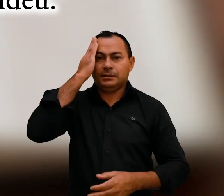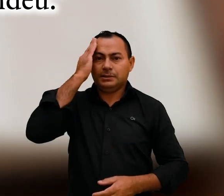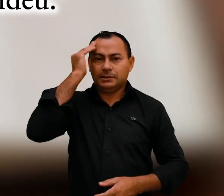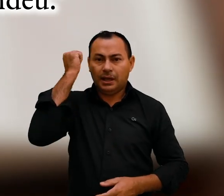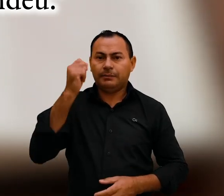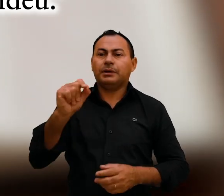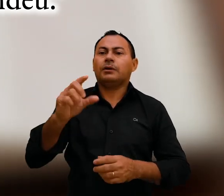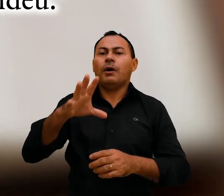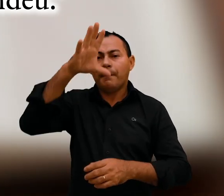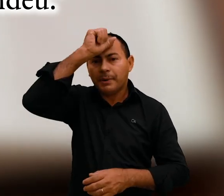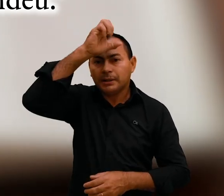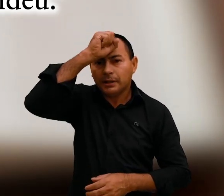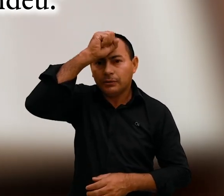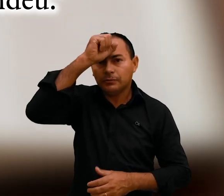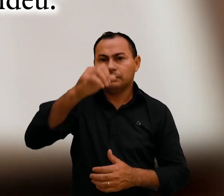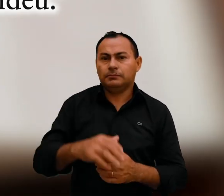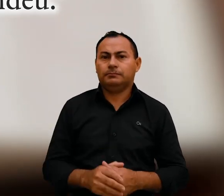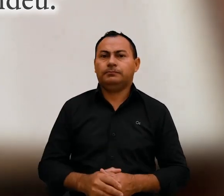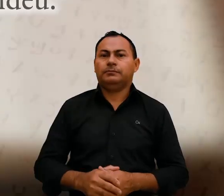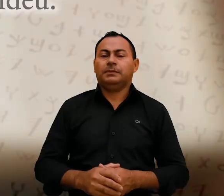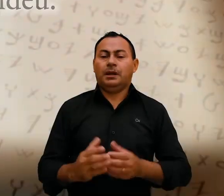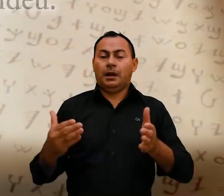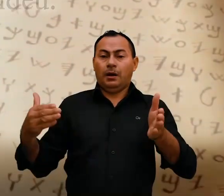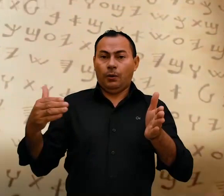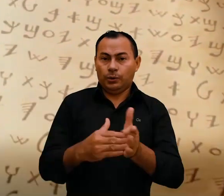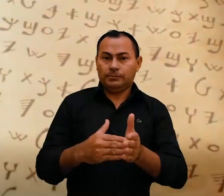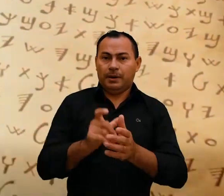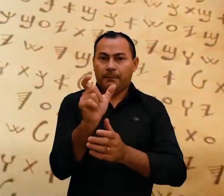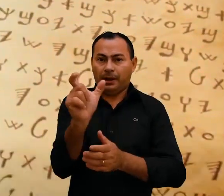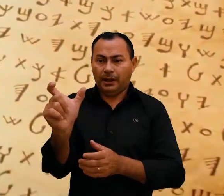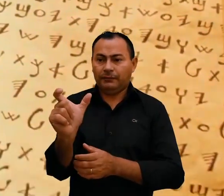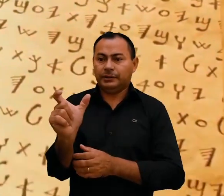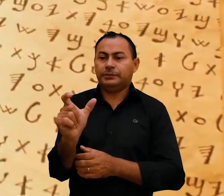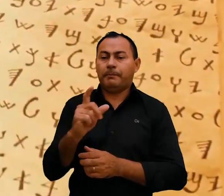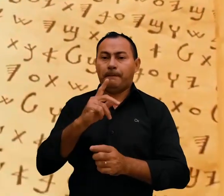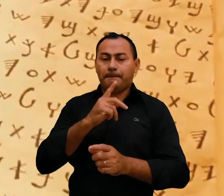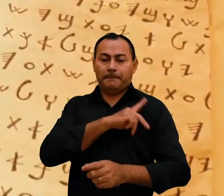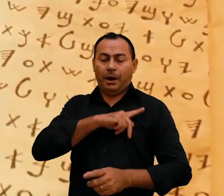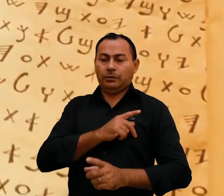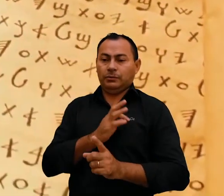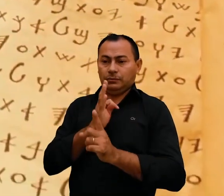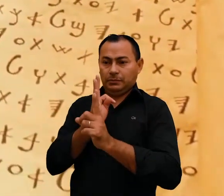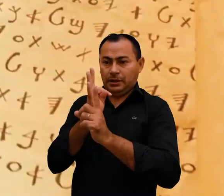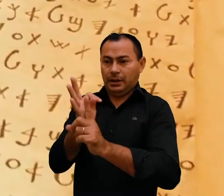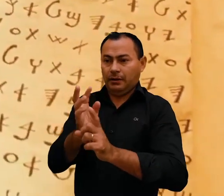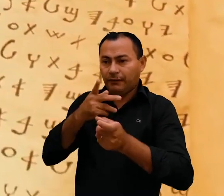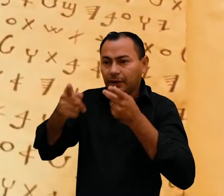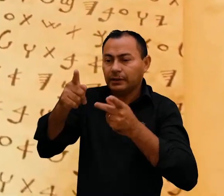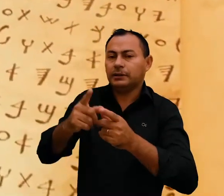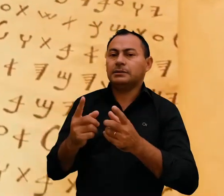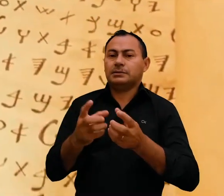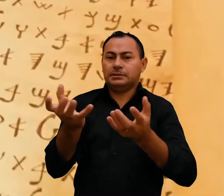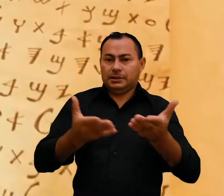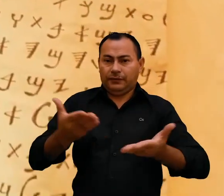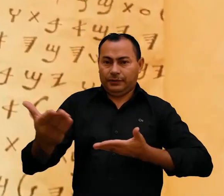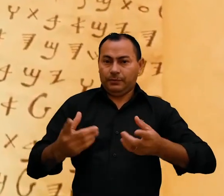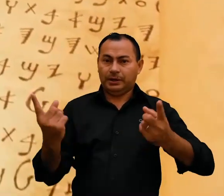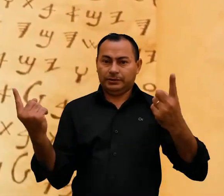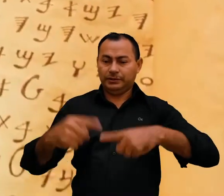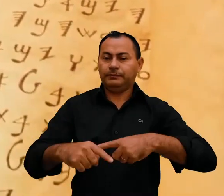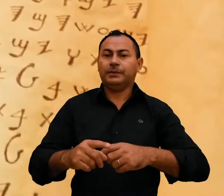convicção pois você sabe de quem eu aprendeu as últimas palavras de Paulo para Timóteo ser assim como um